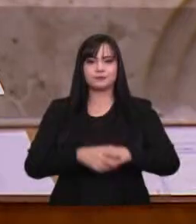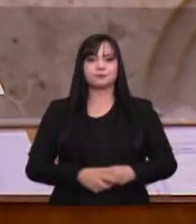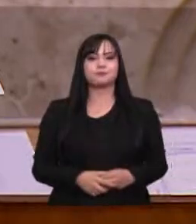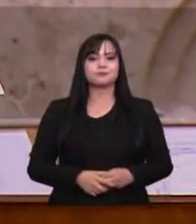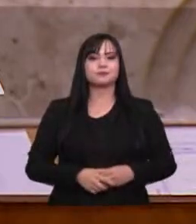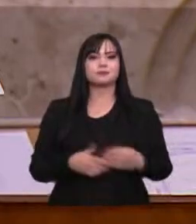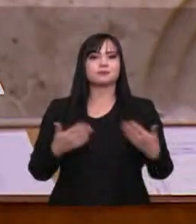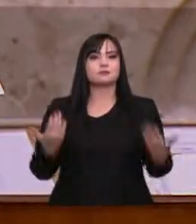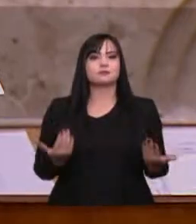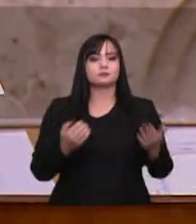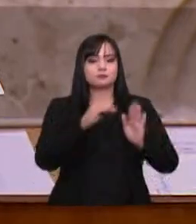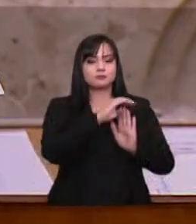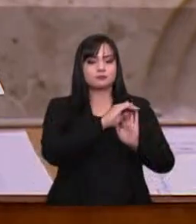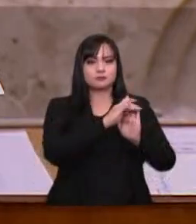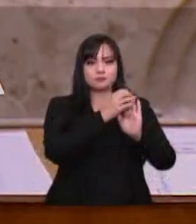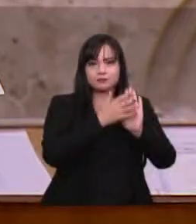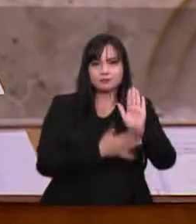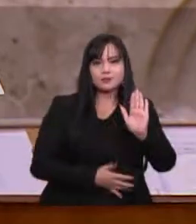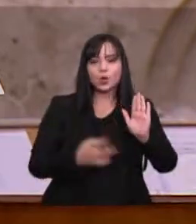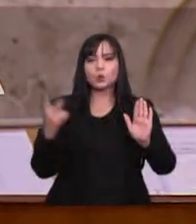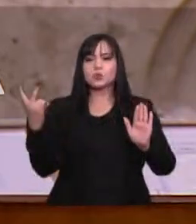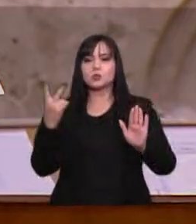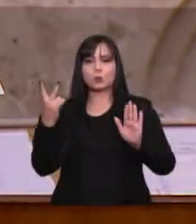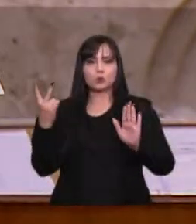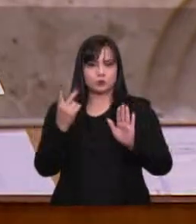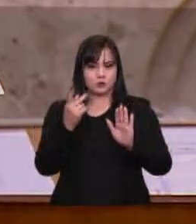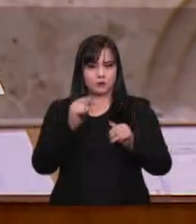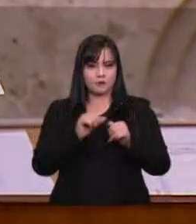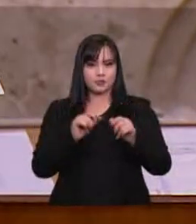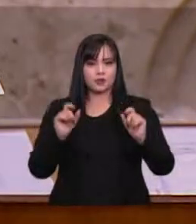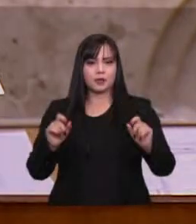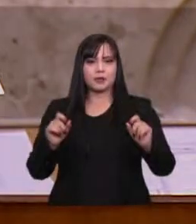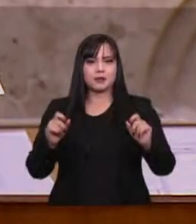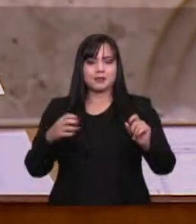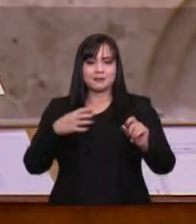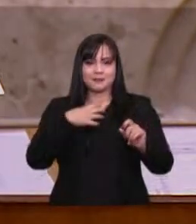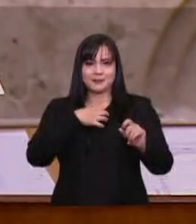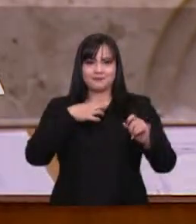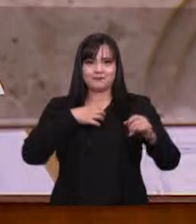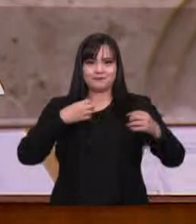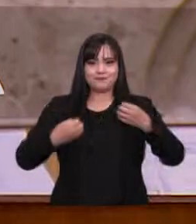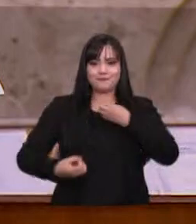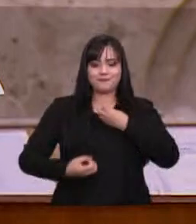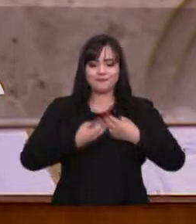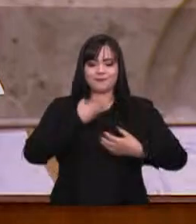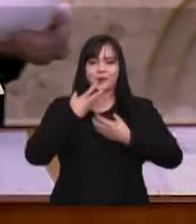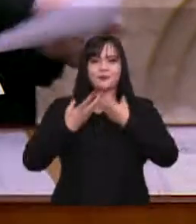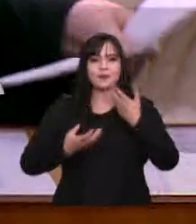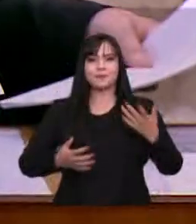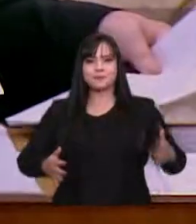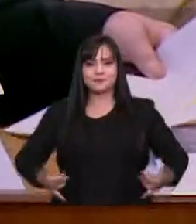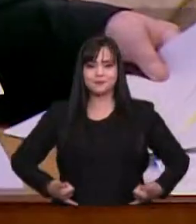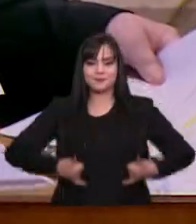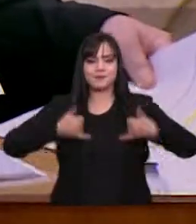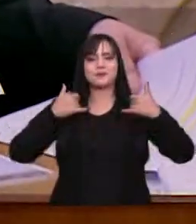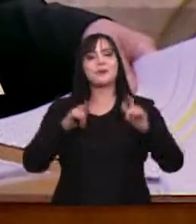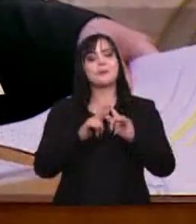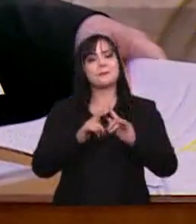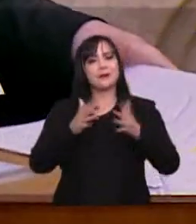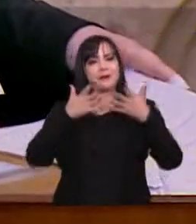feito esse registro o segundo registro que faz e esse nicho de orgulho me enche de alegria